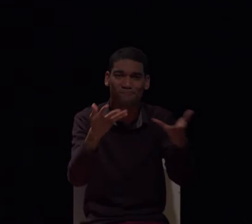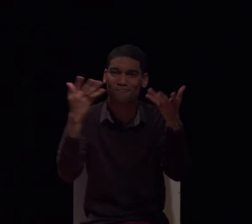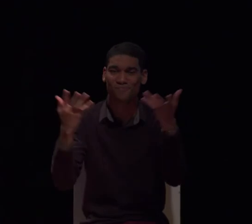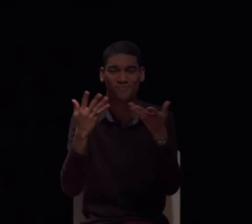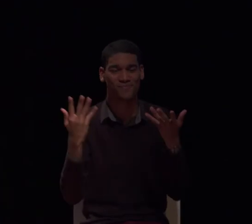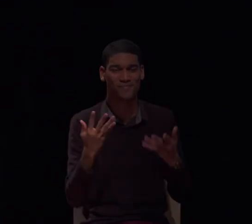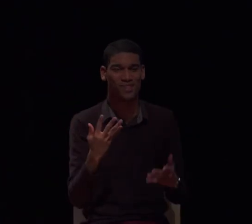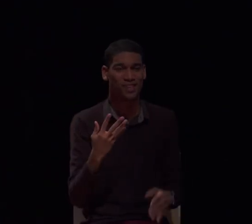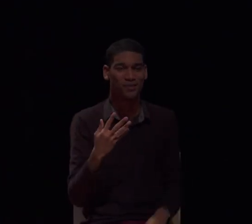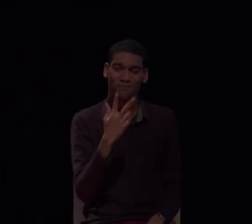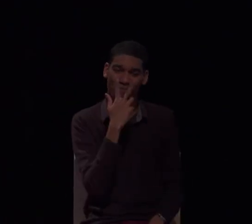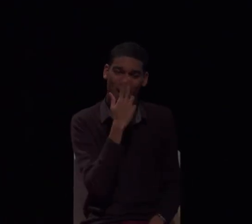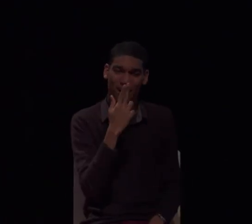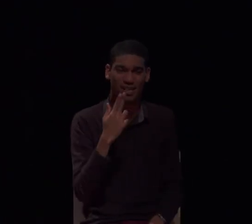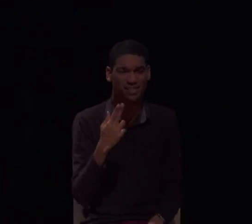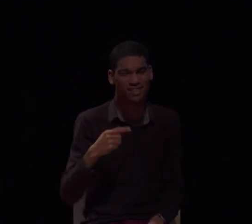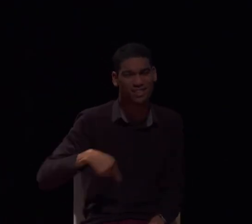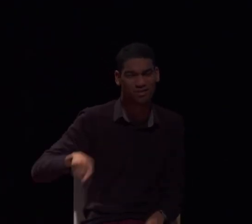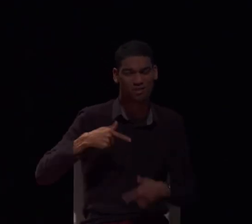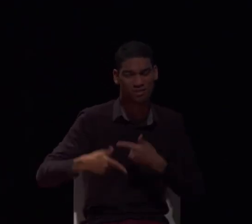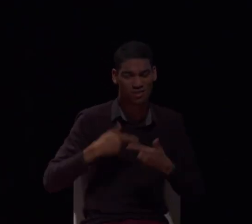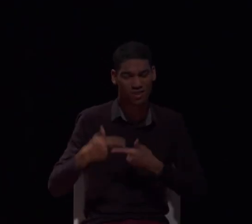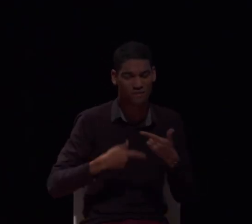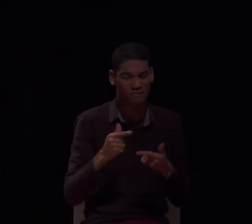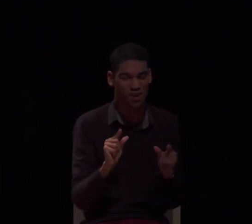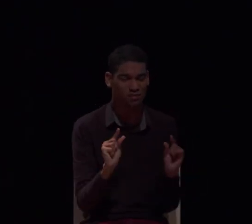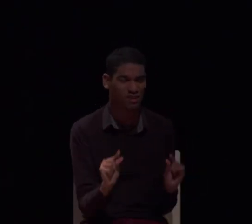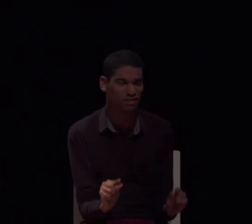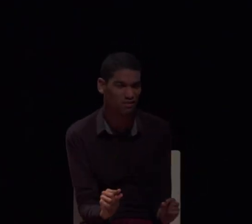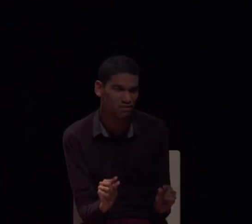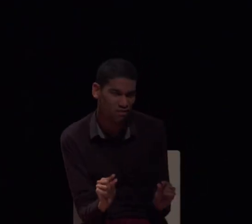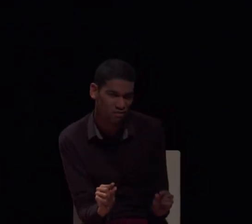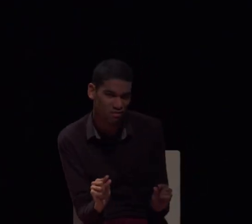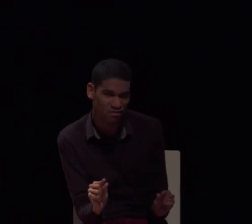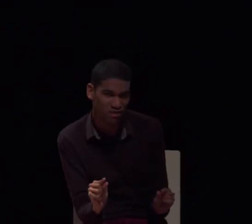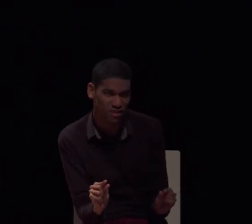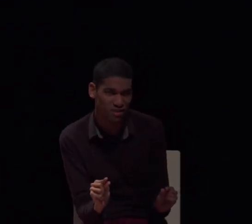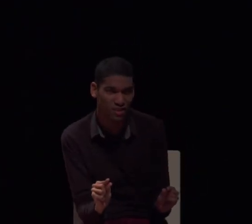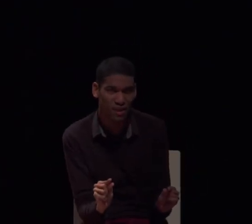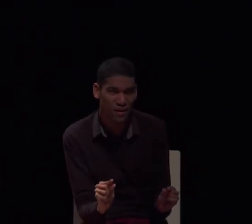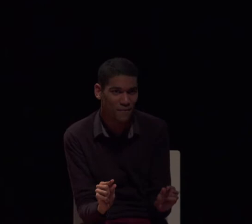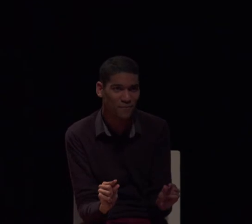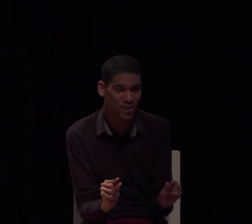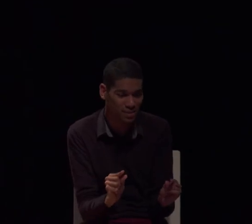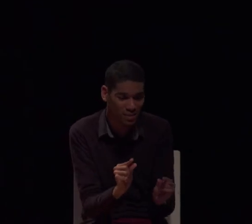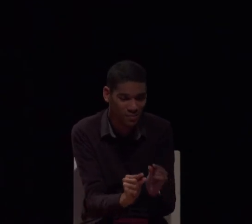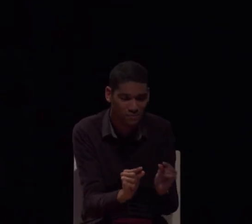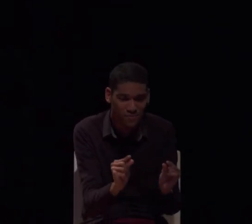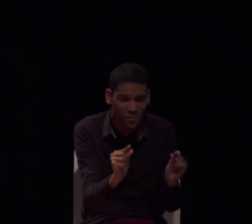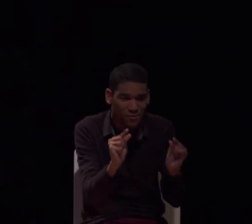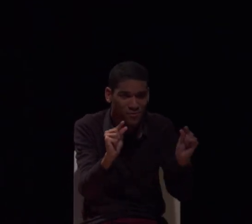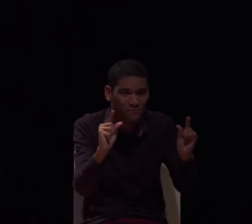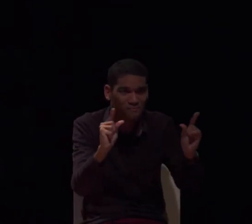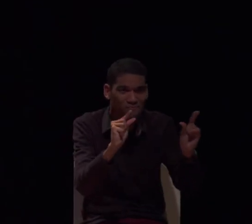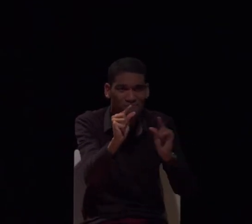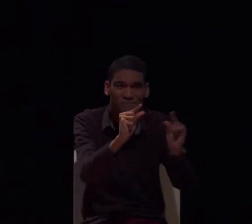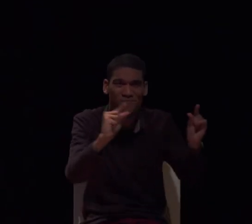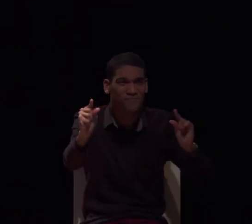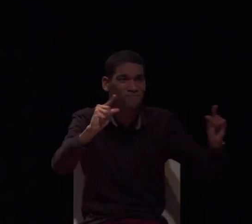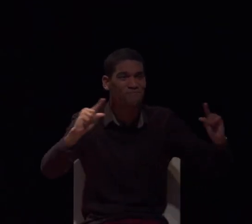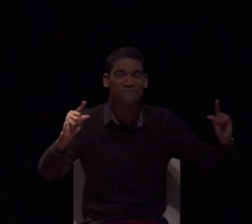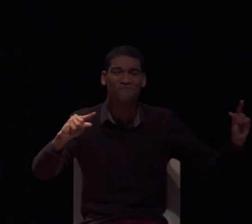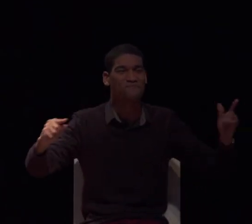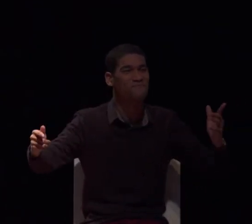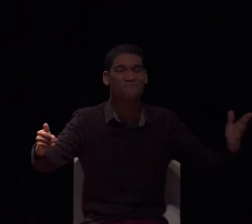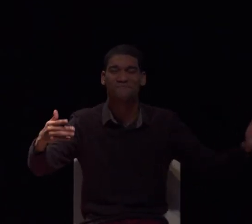gente acha que a nossa ação é de formiguinha mas aí quando a gente vê a gente percebe que as formigas são bem coletivas nem que uma faz uma coisa e